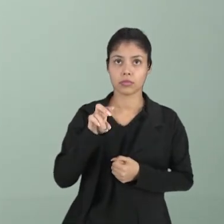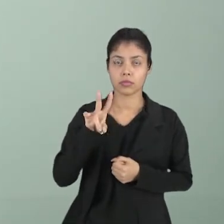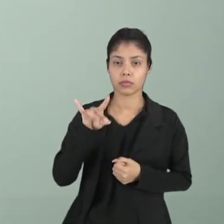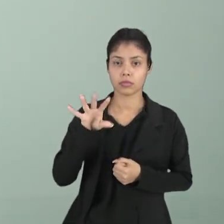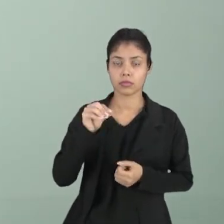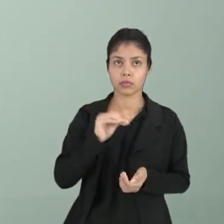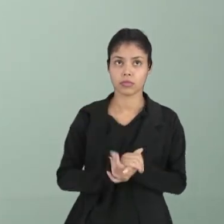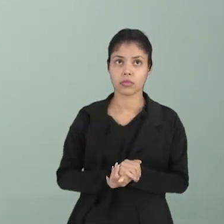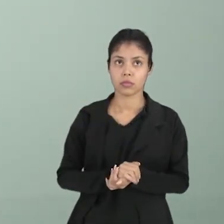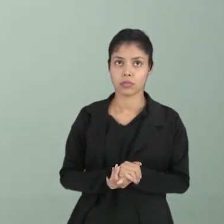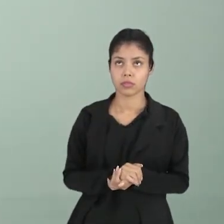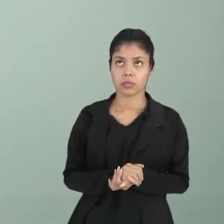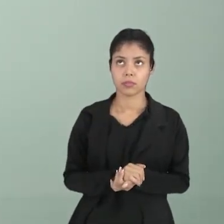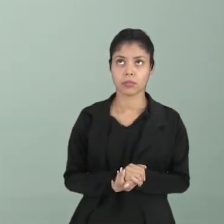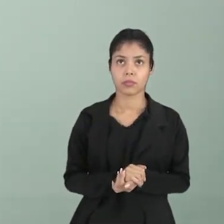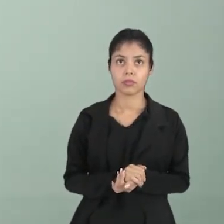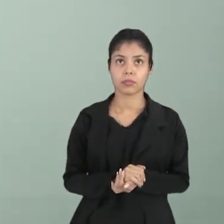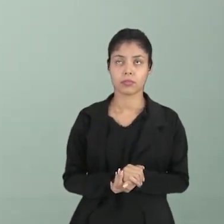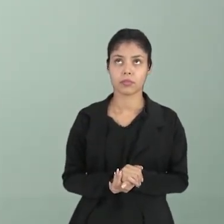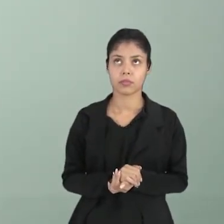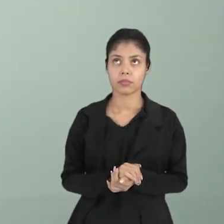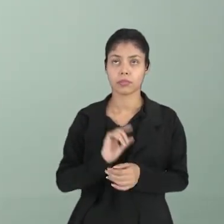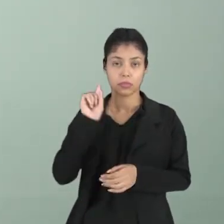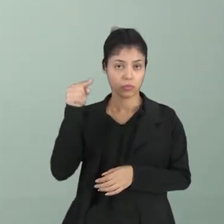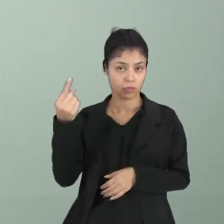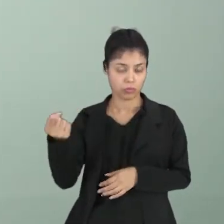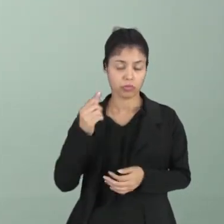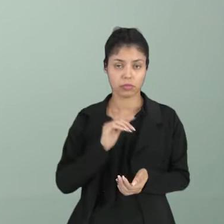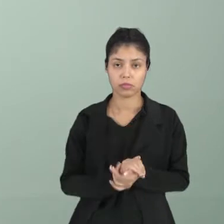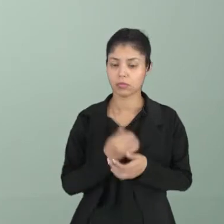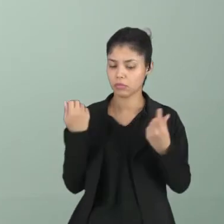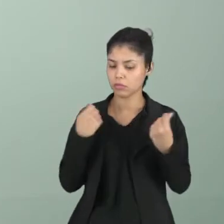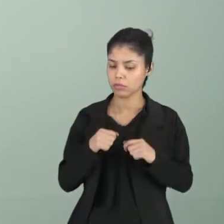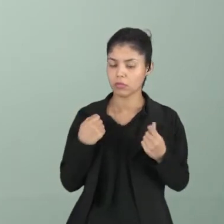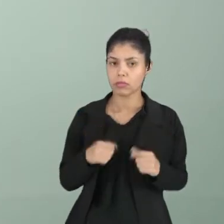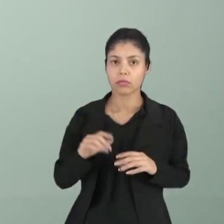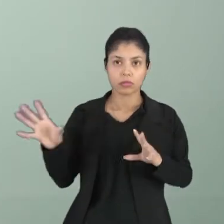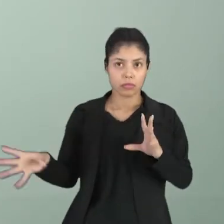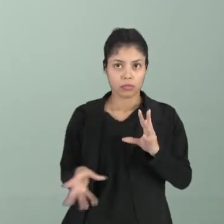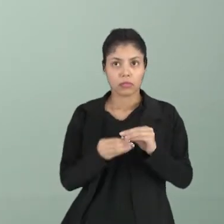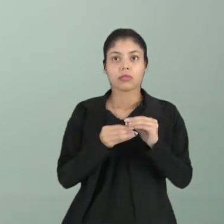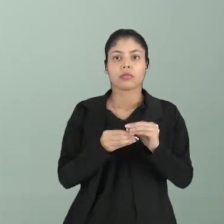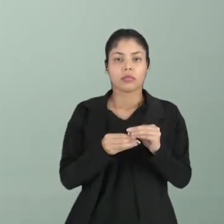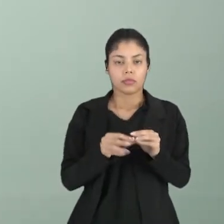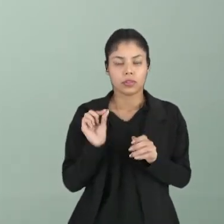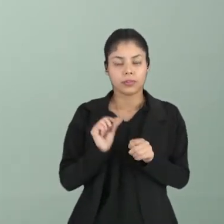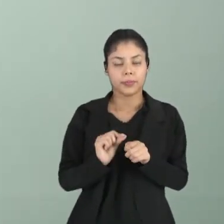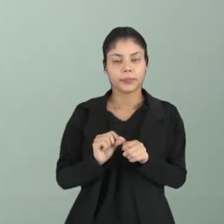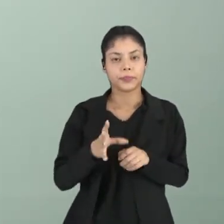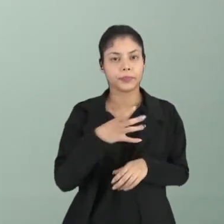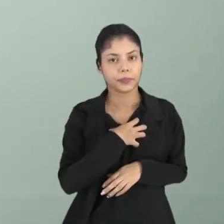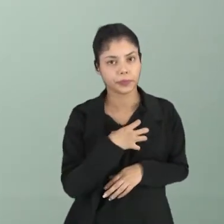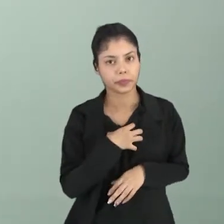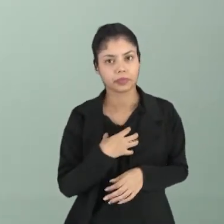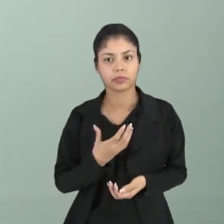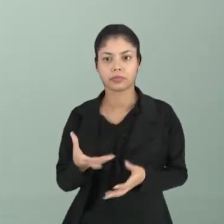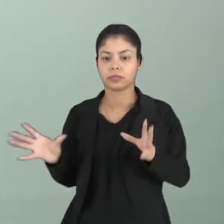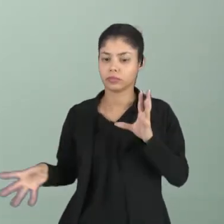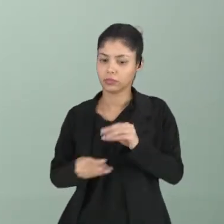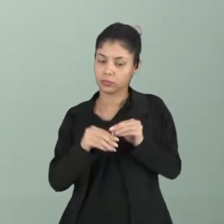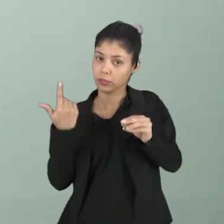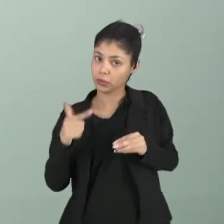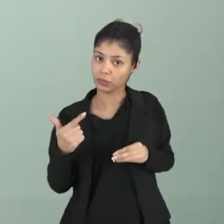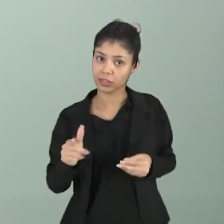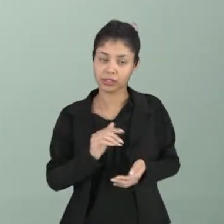transitivos. Verbos transitivos são aqueles que precisam de complemento para fazer sentido. Sem complemento,